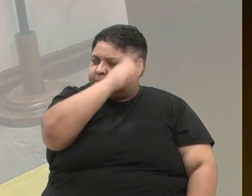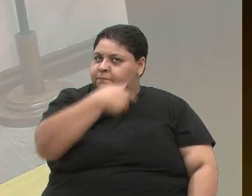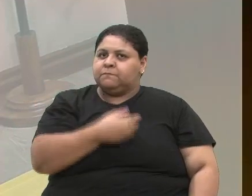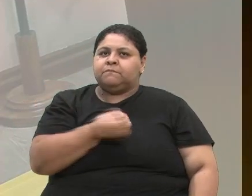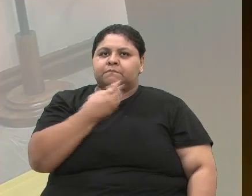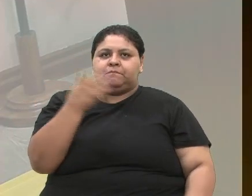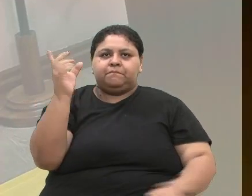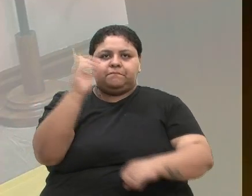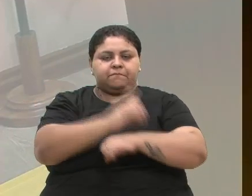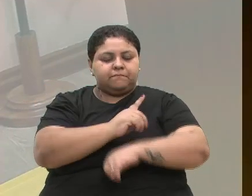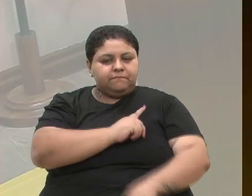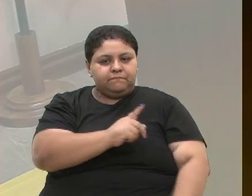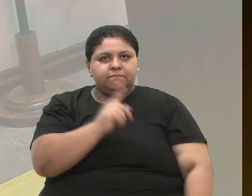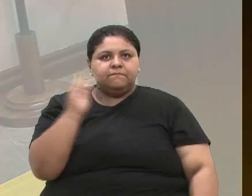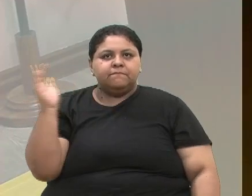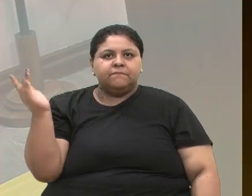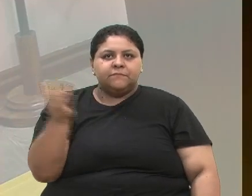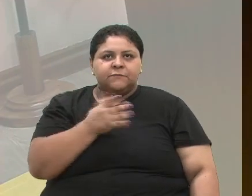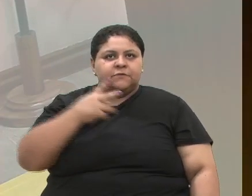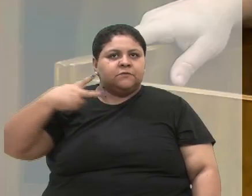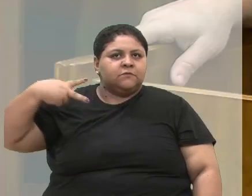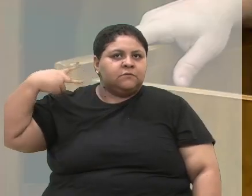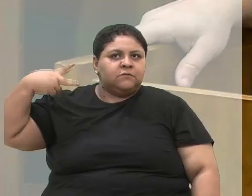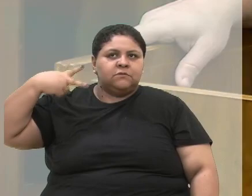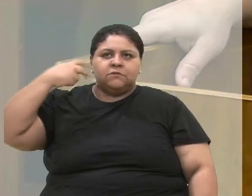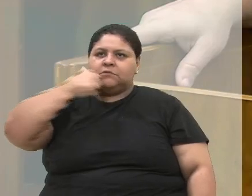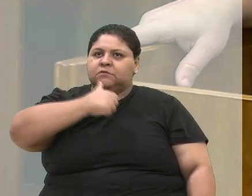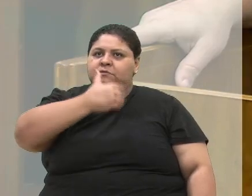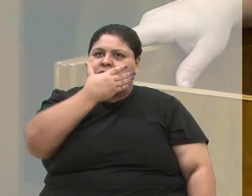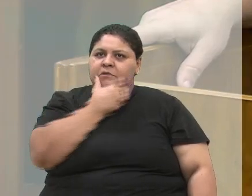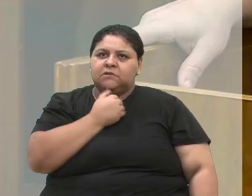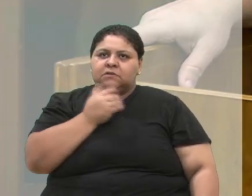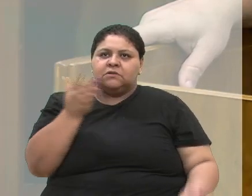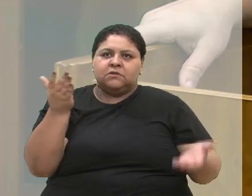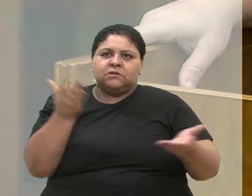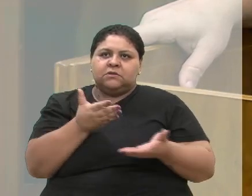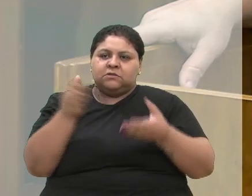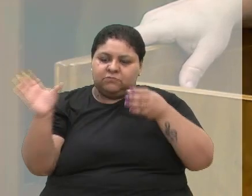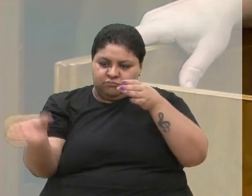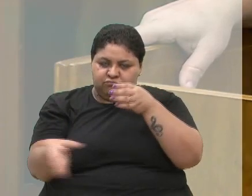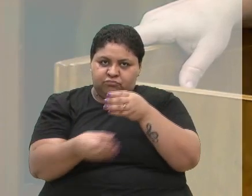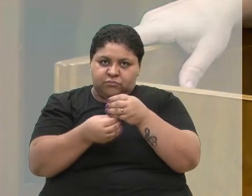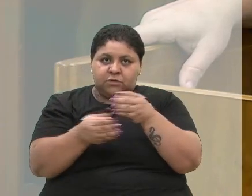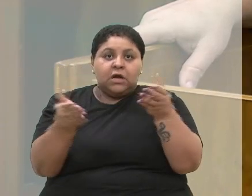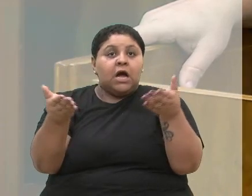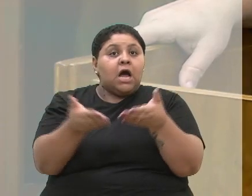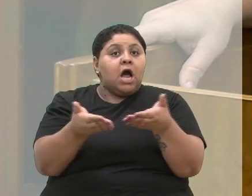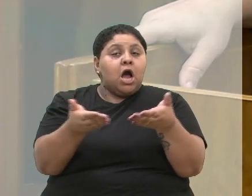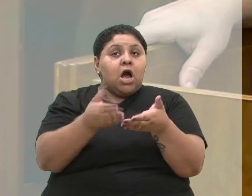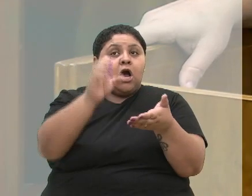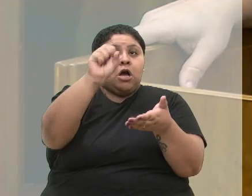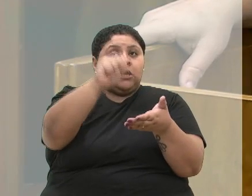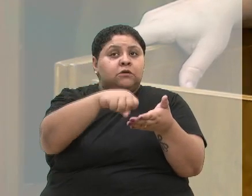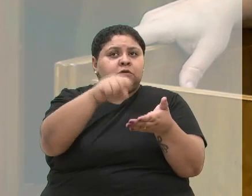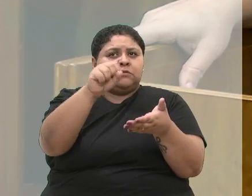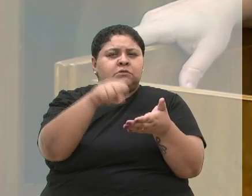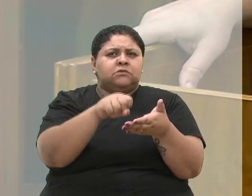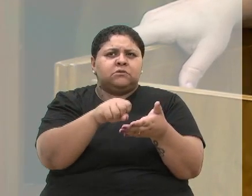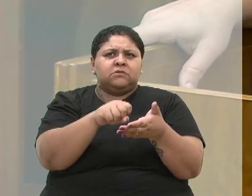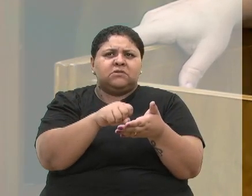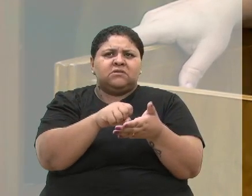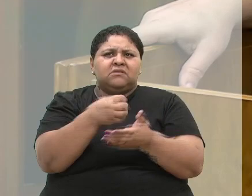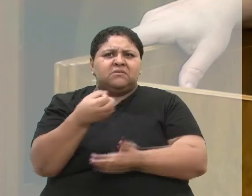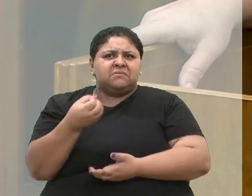Bom dia, senhor presidente. Bom dia, senhores vereadores, senhoras vereadoras. Já vou conceder as apartes. Agora sim. Depois uma parte.